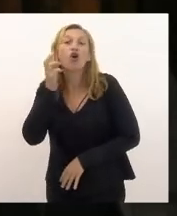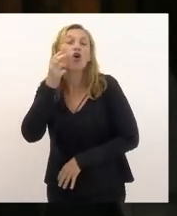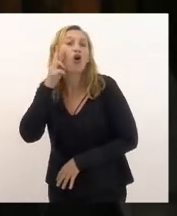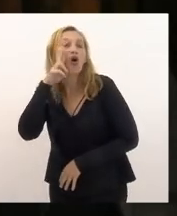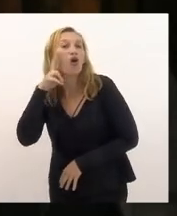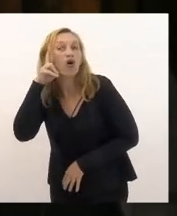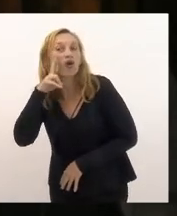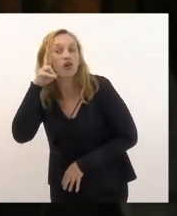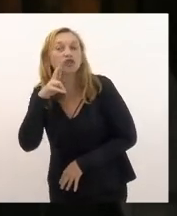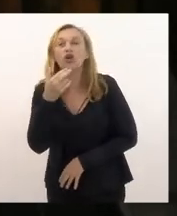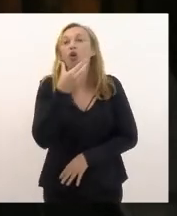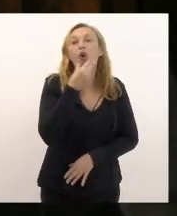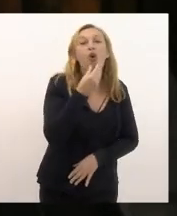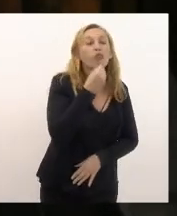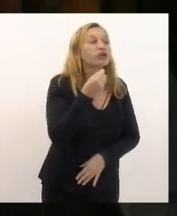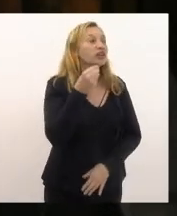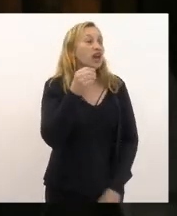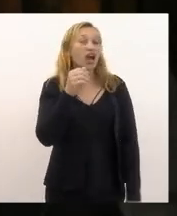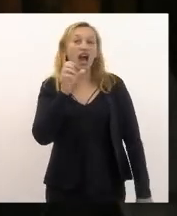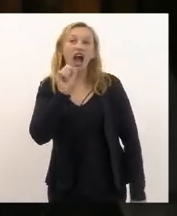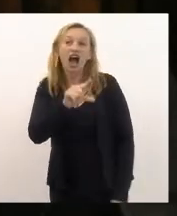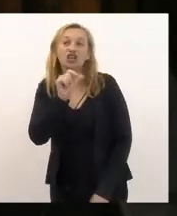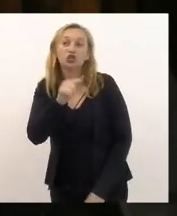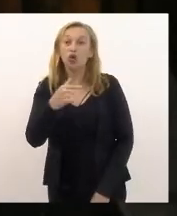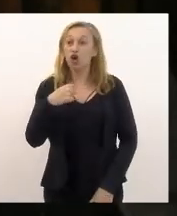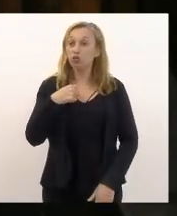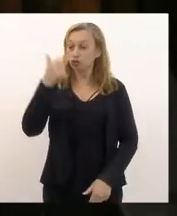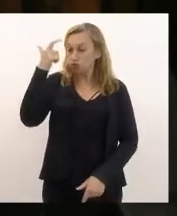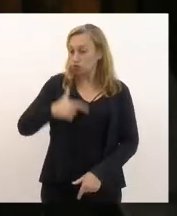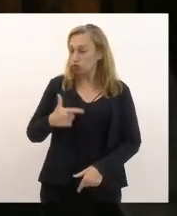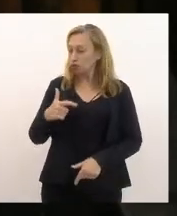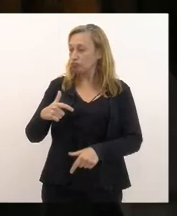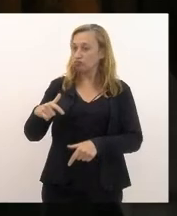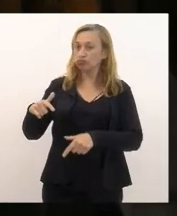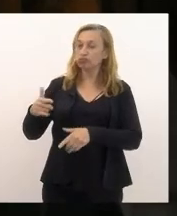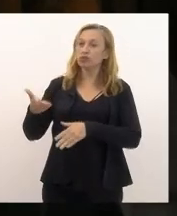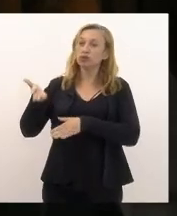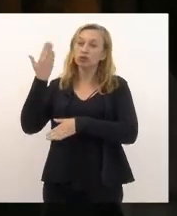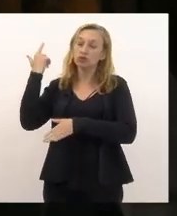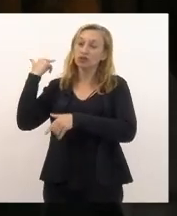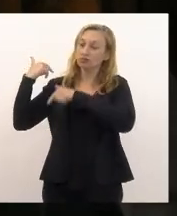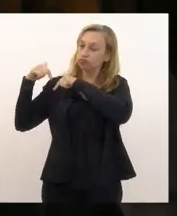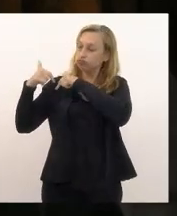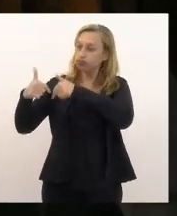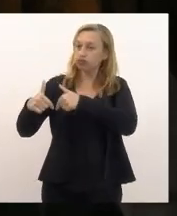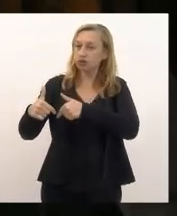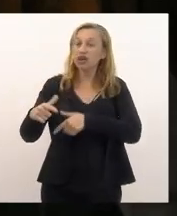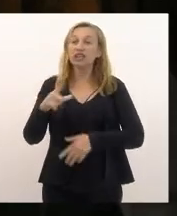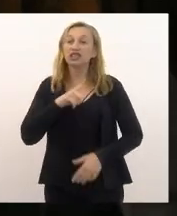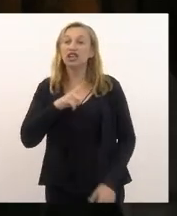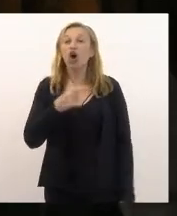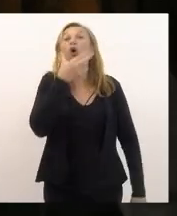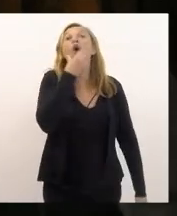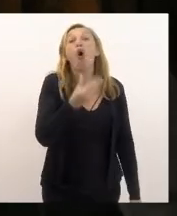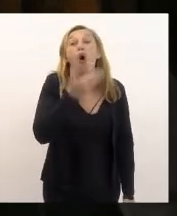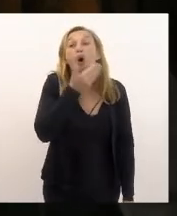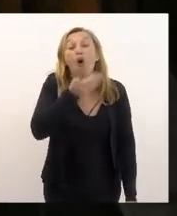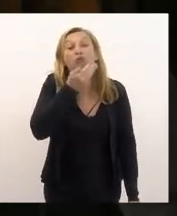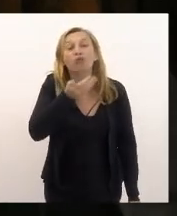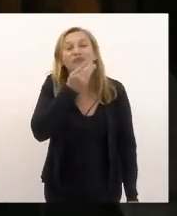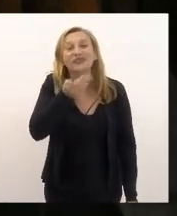homem identificado pela cor azul. Eu sou do tempo em que existia homem,